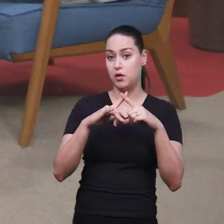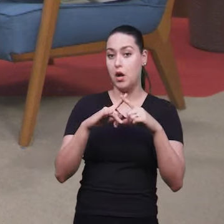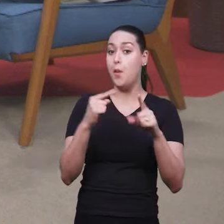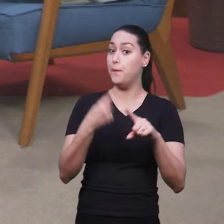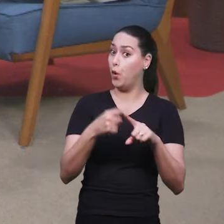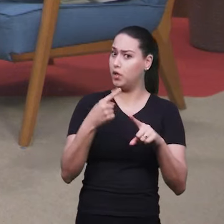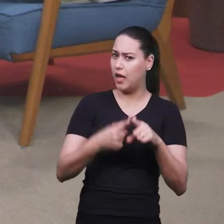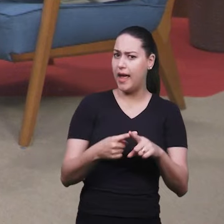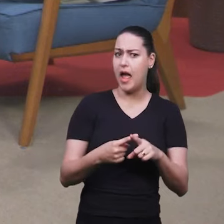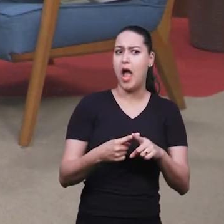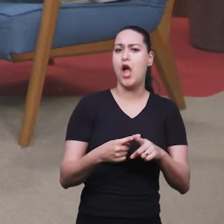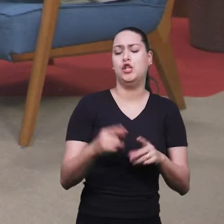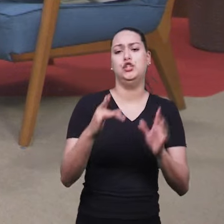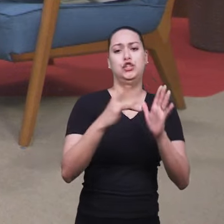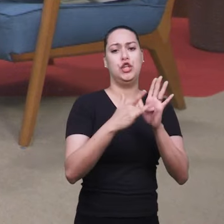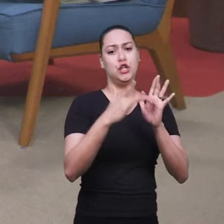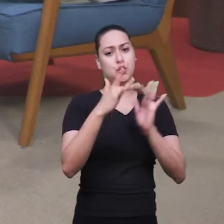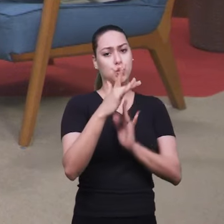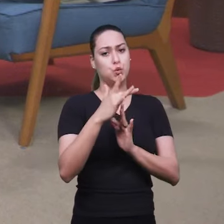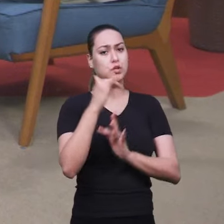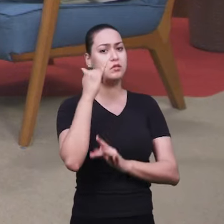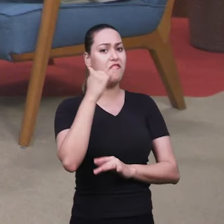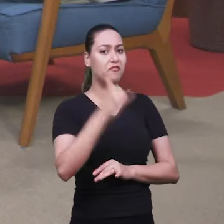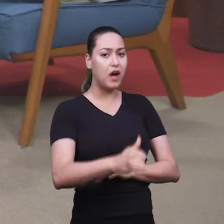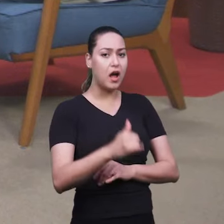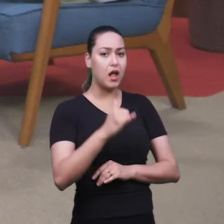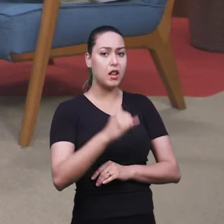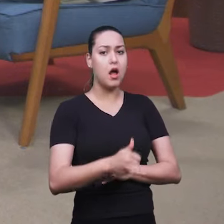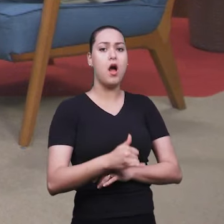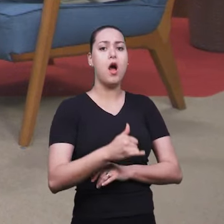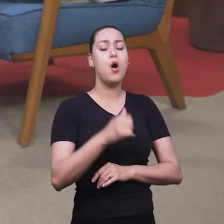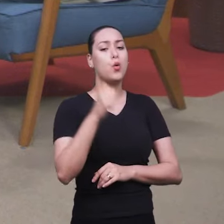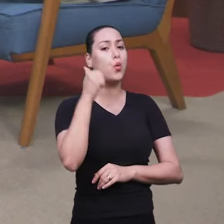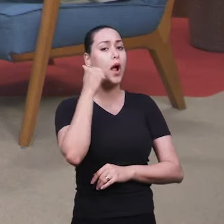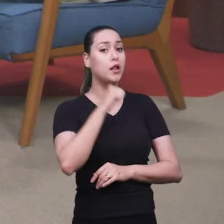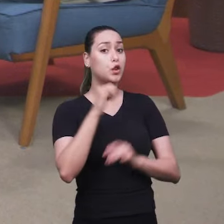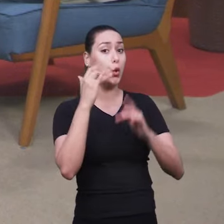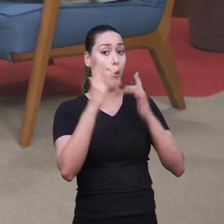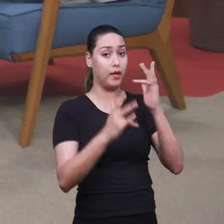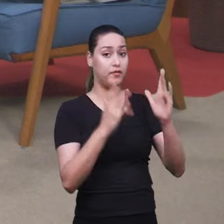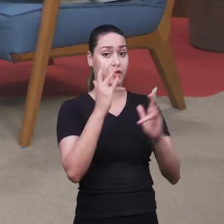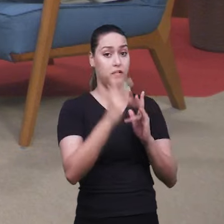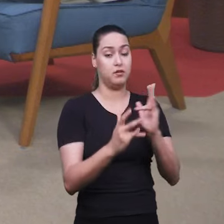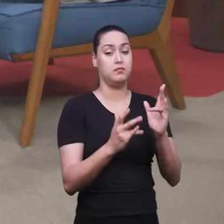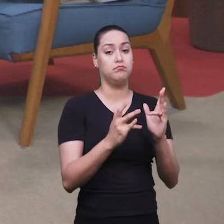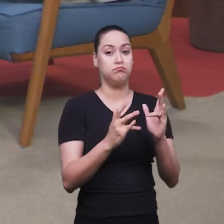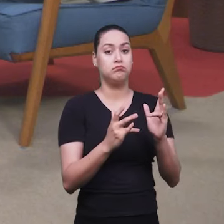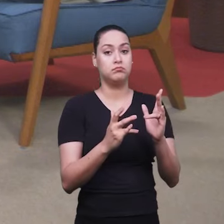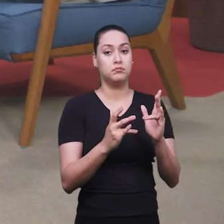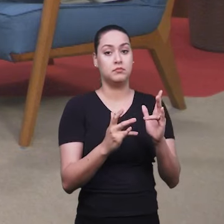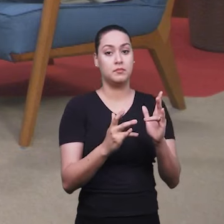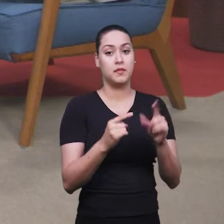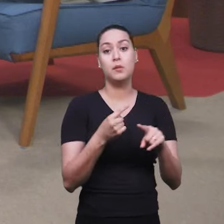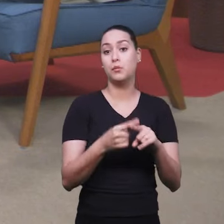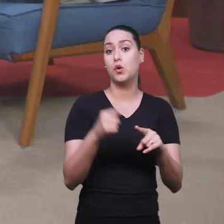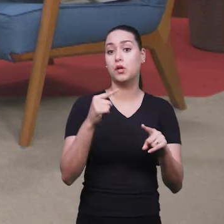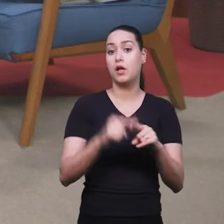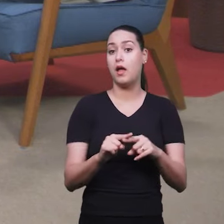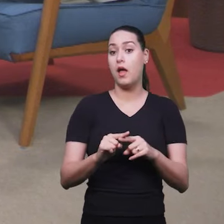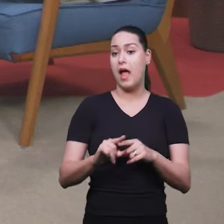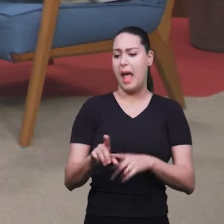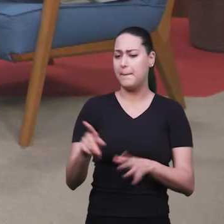noivo, o Senhor Jesus falando com a noiva. Jardim fechado és tu. Então, é uma